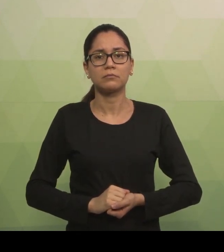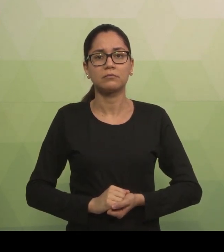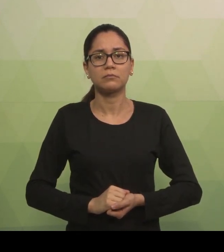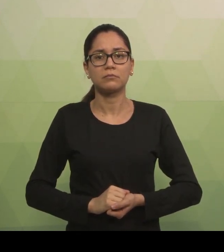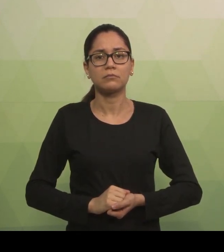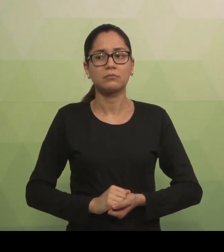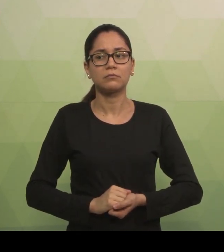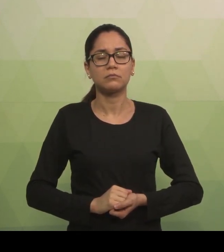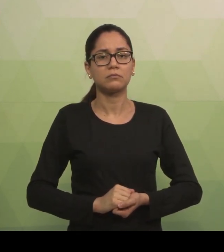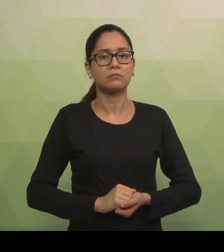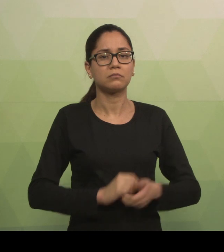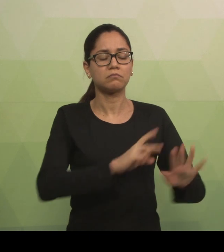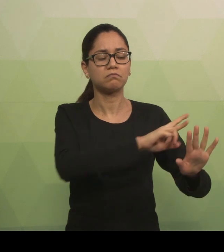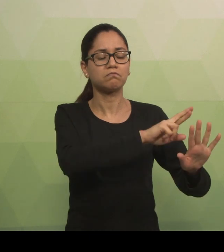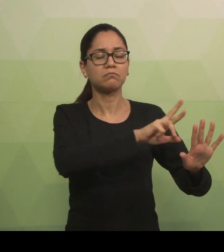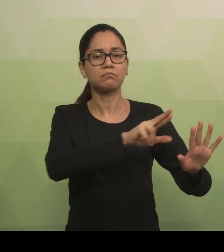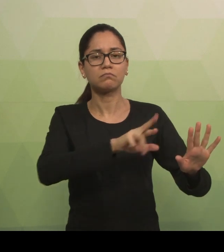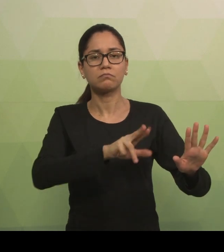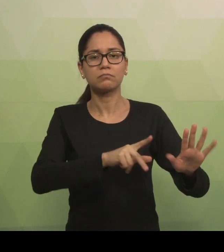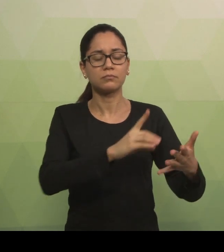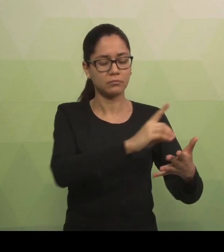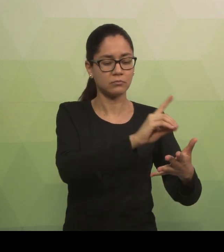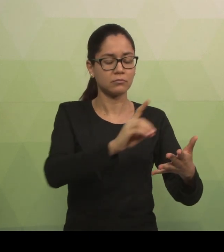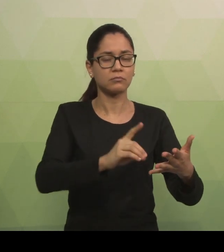Quais são as formas conhecidas de design?